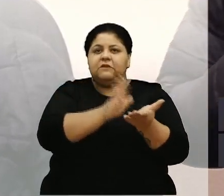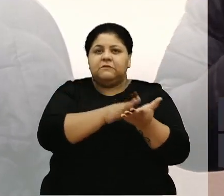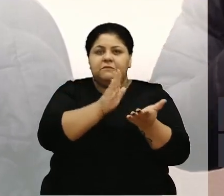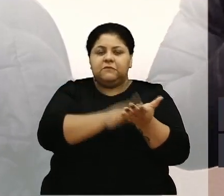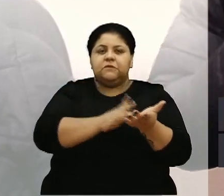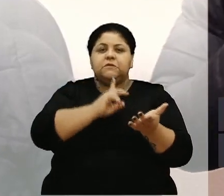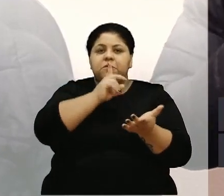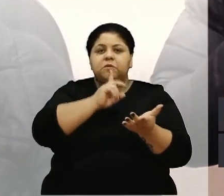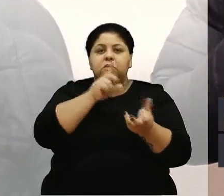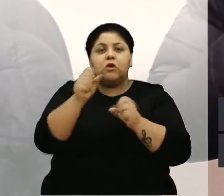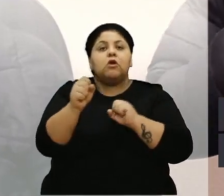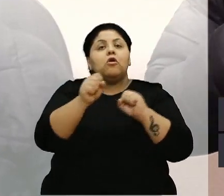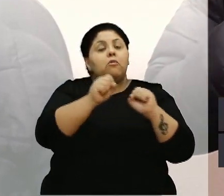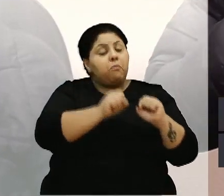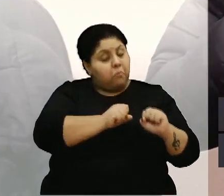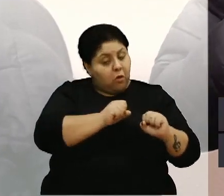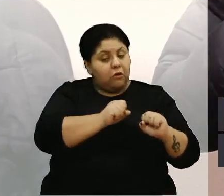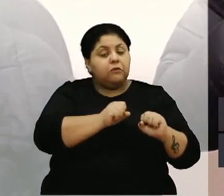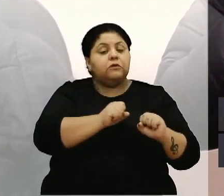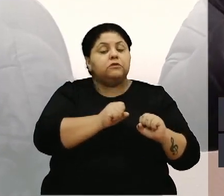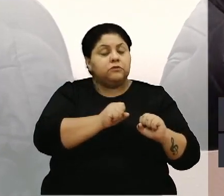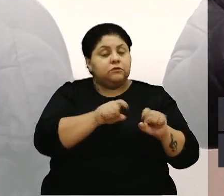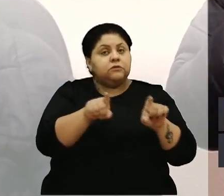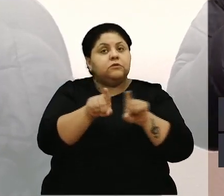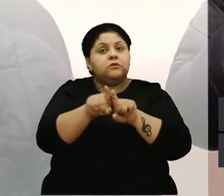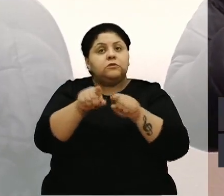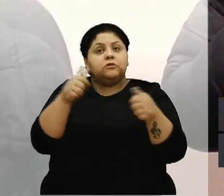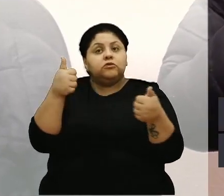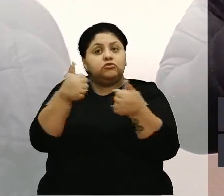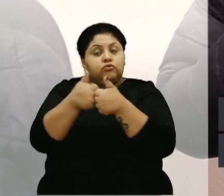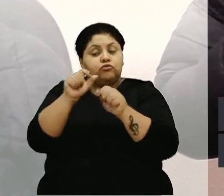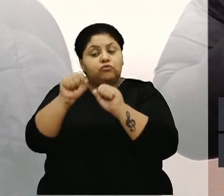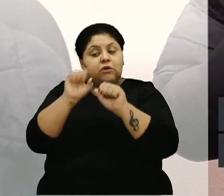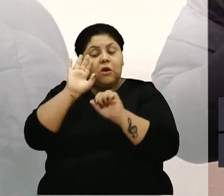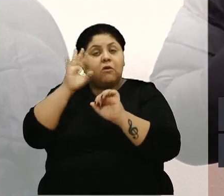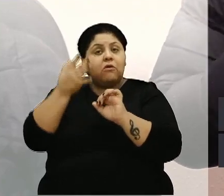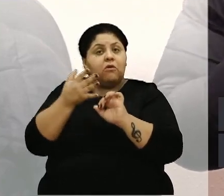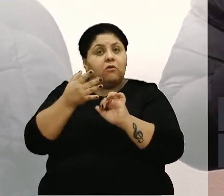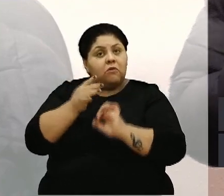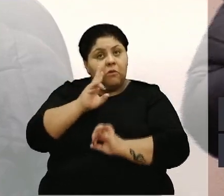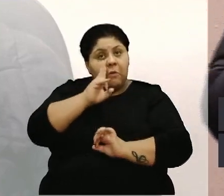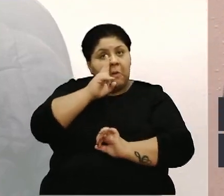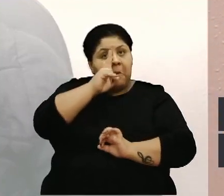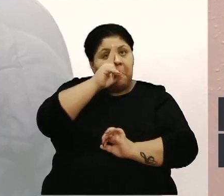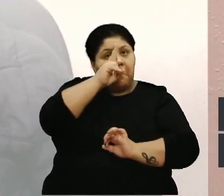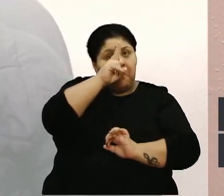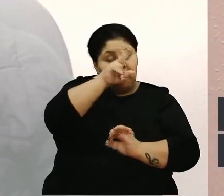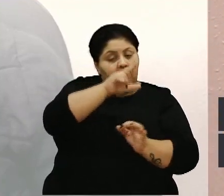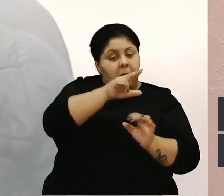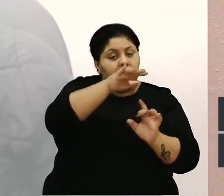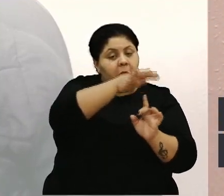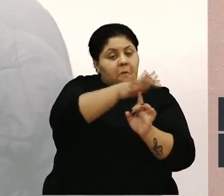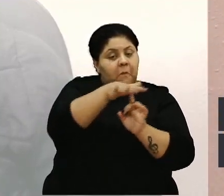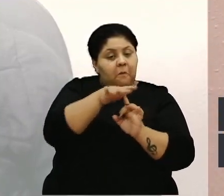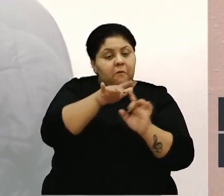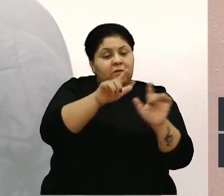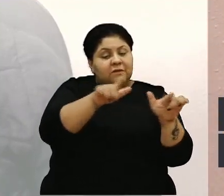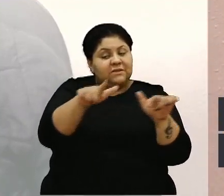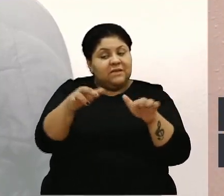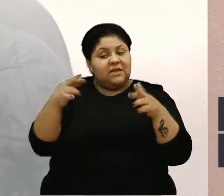hoje versa, inclusive, com isso que vai acontecer, né? O fortalecimento dessas feiras, fortalecimento das nossas áreas de